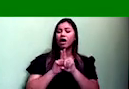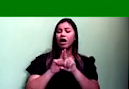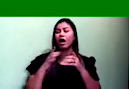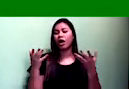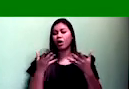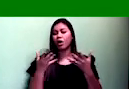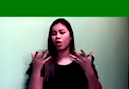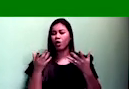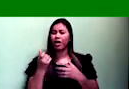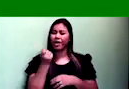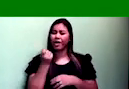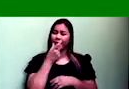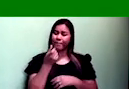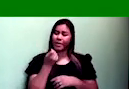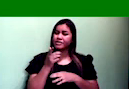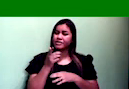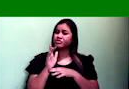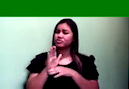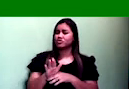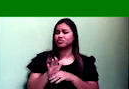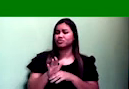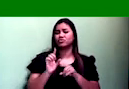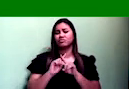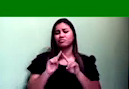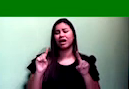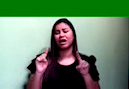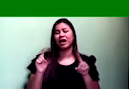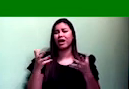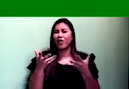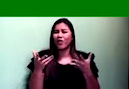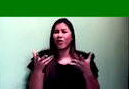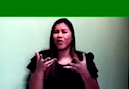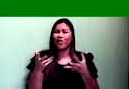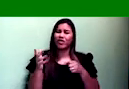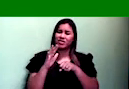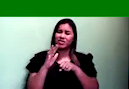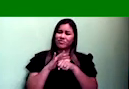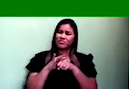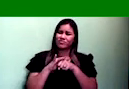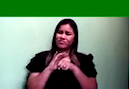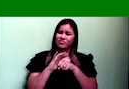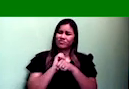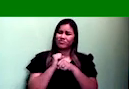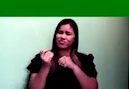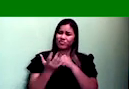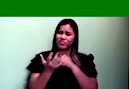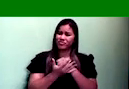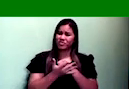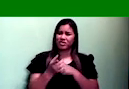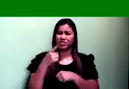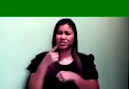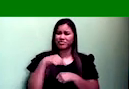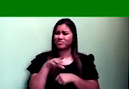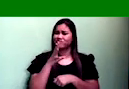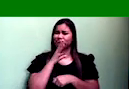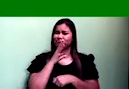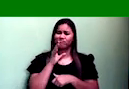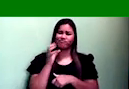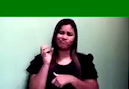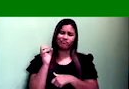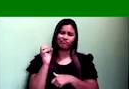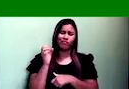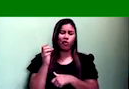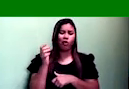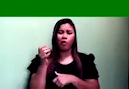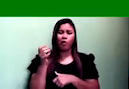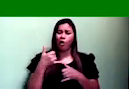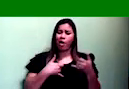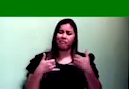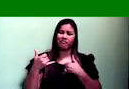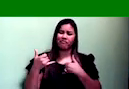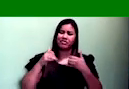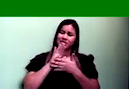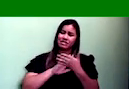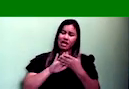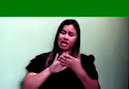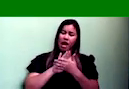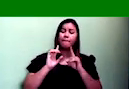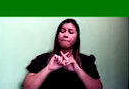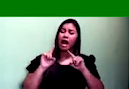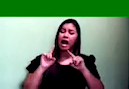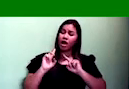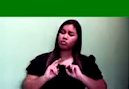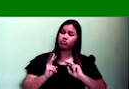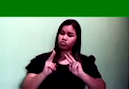causa desse vírus da pandemia do coronavírus, a gente pouco ouve falar disso, mas continua assolando o nosso